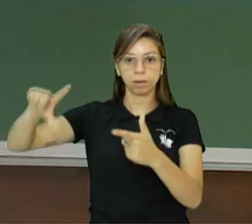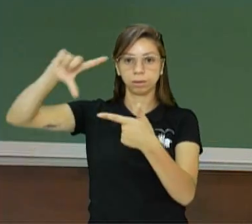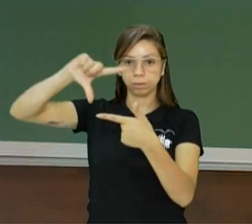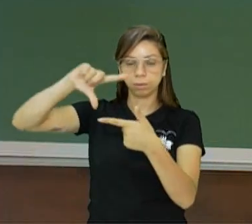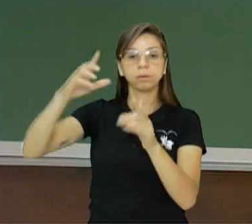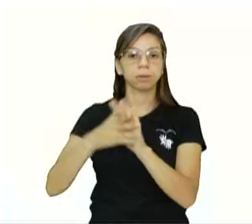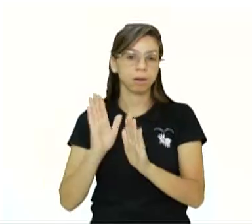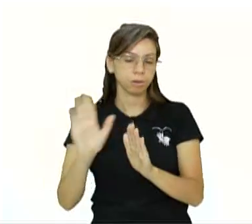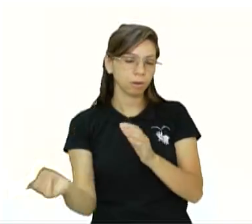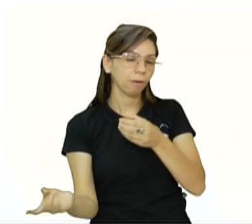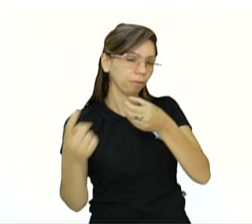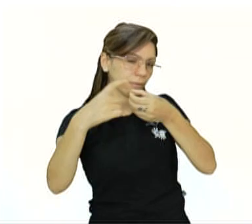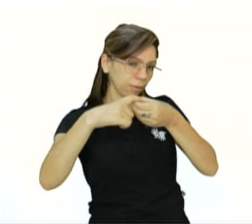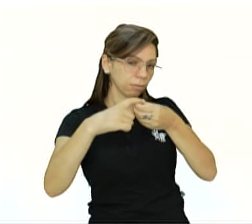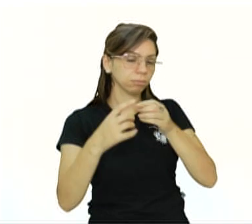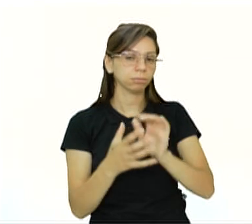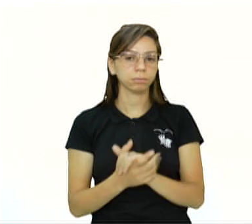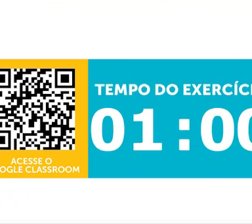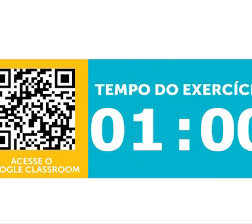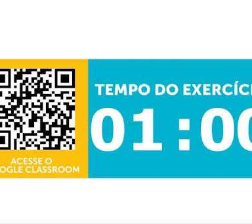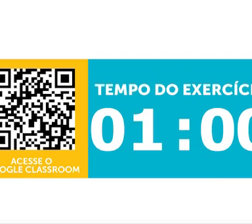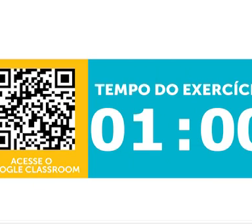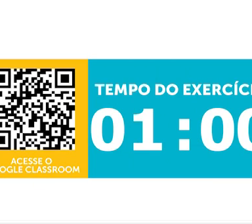daqui a pouco a gente volta.